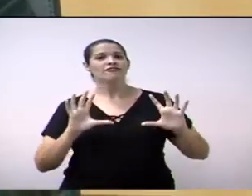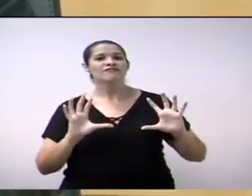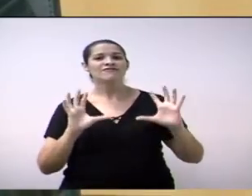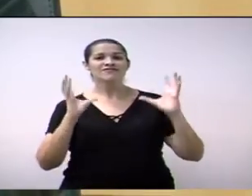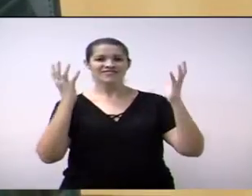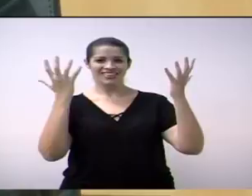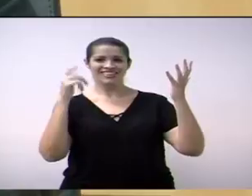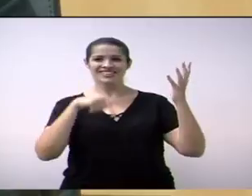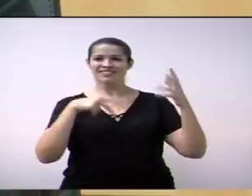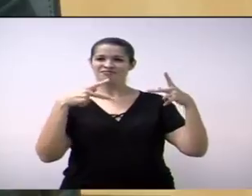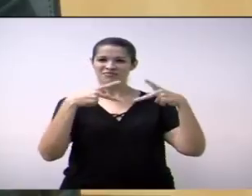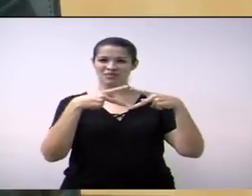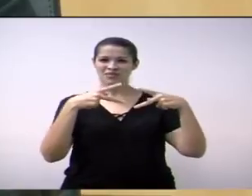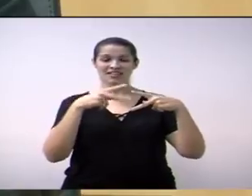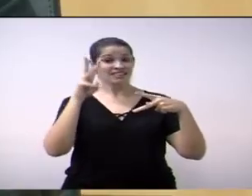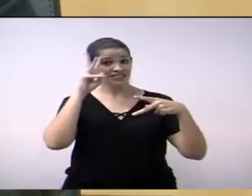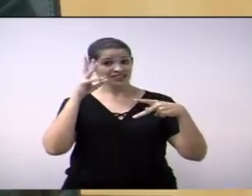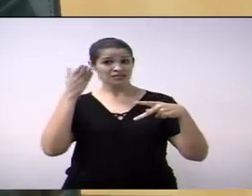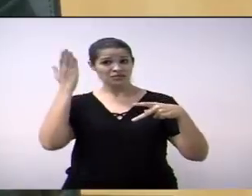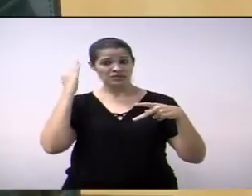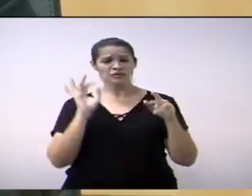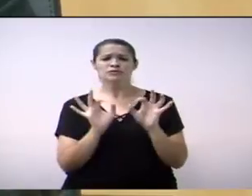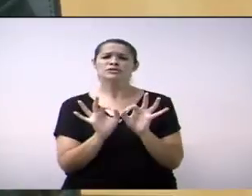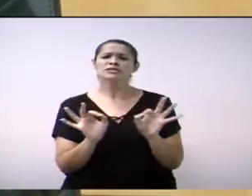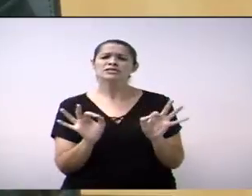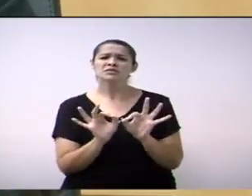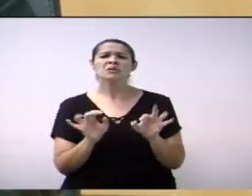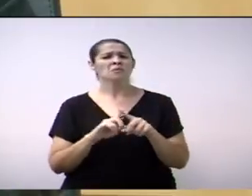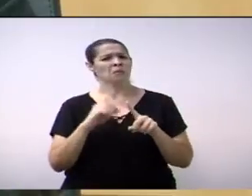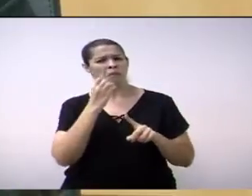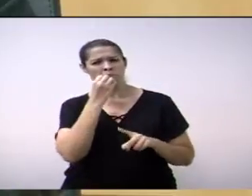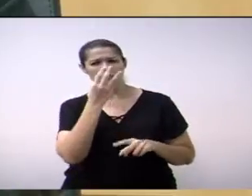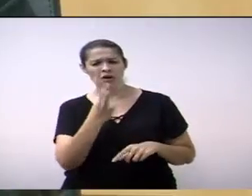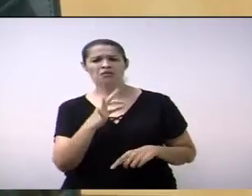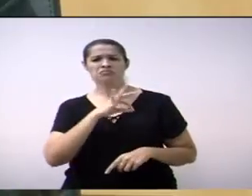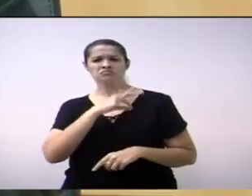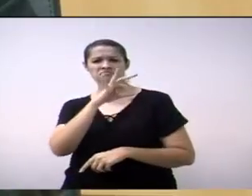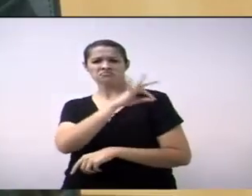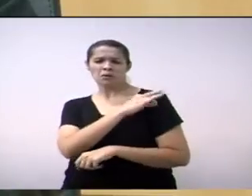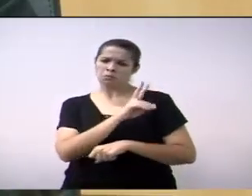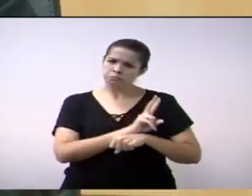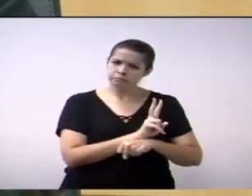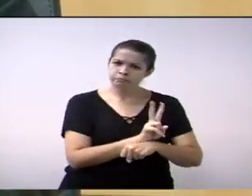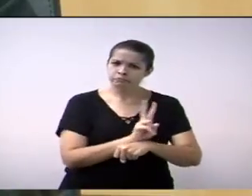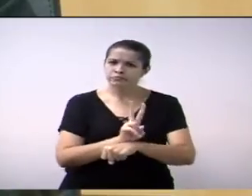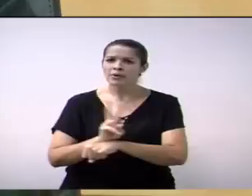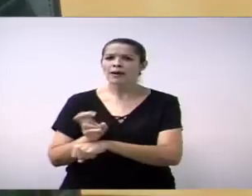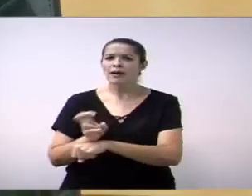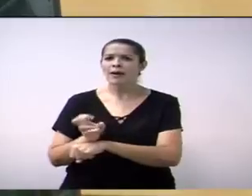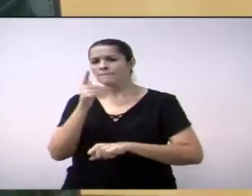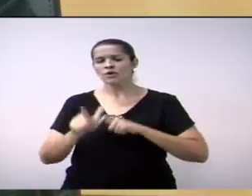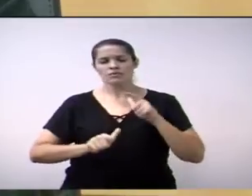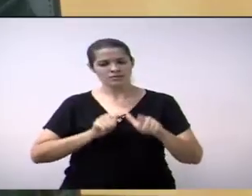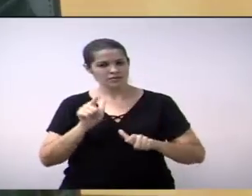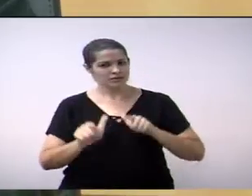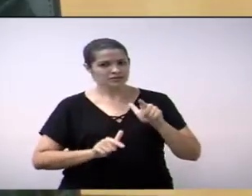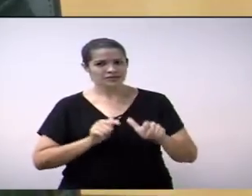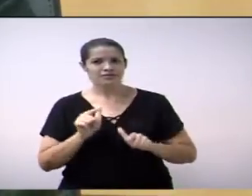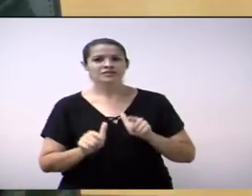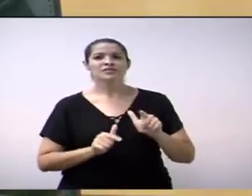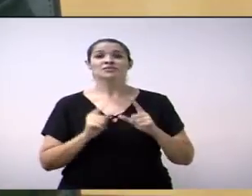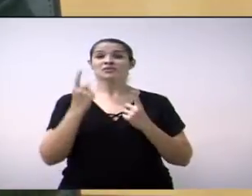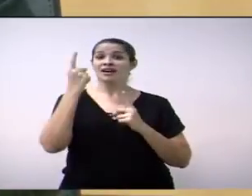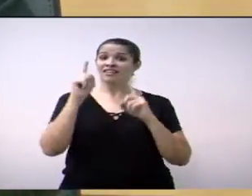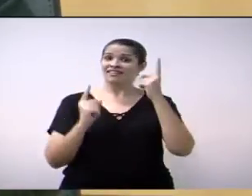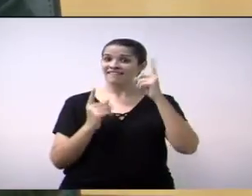tranquilo. Também com o apoio da Guarda Municipal, que fez um belíssimo trabalho no